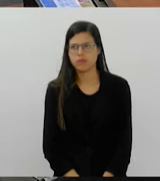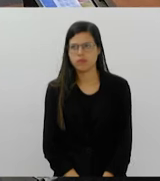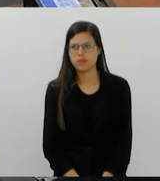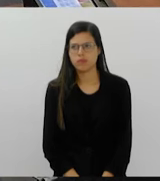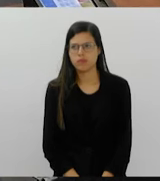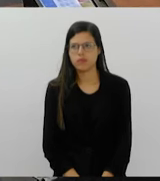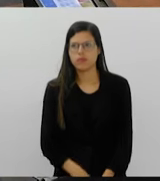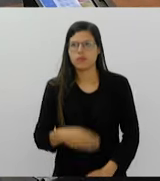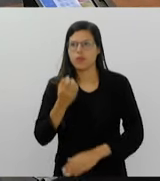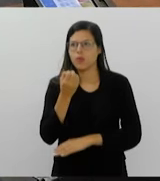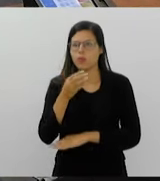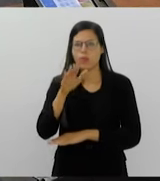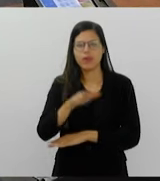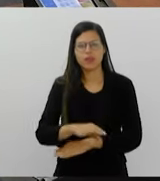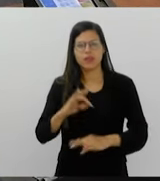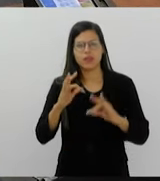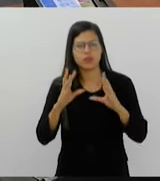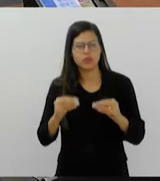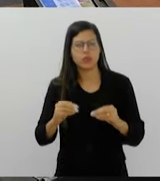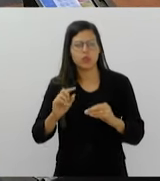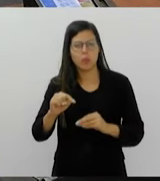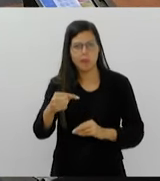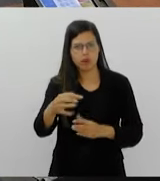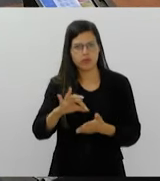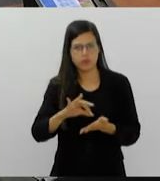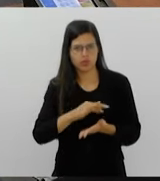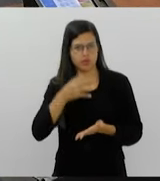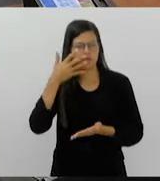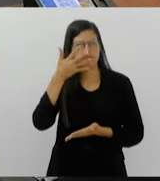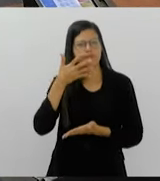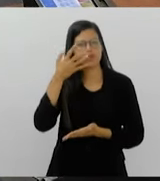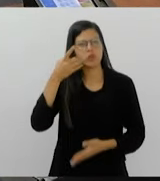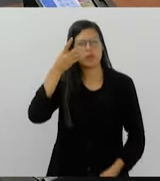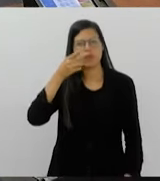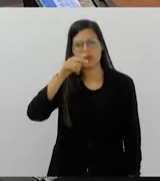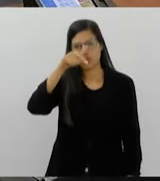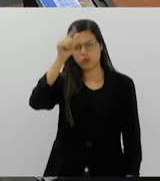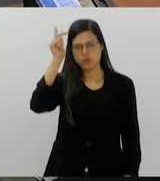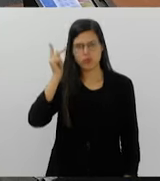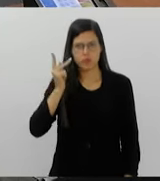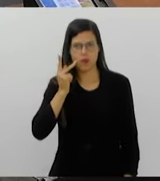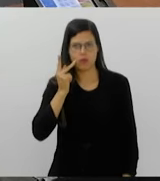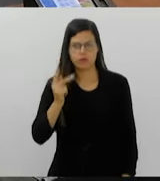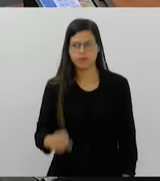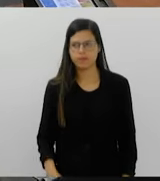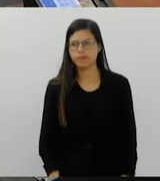Boa tarde a todos e todas. O próximo orador inscrito é o nobre deputado Luiz Paulo.